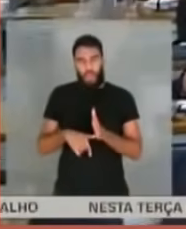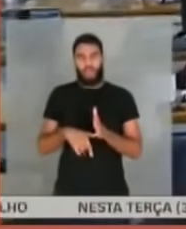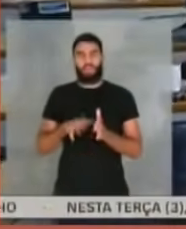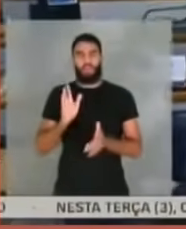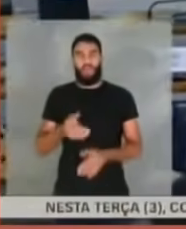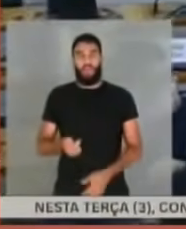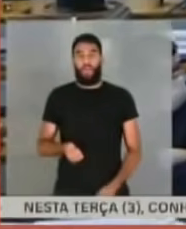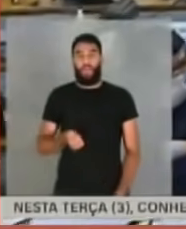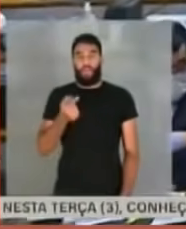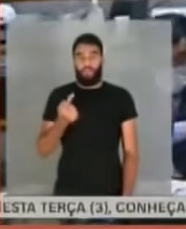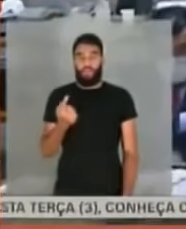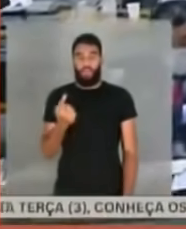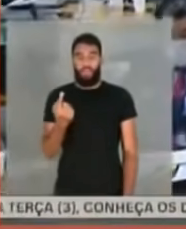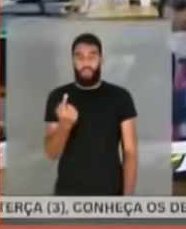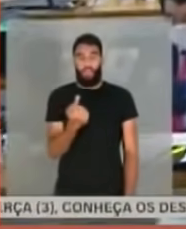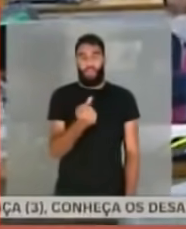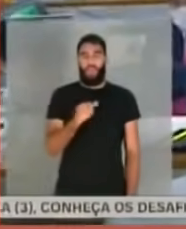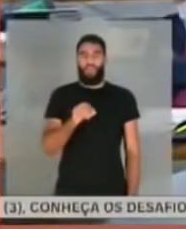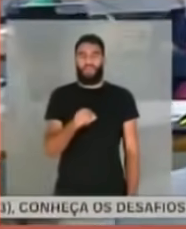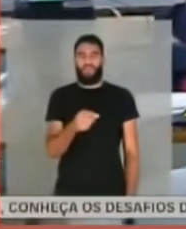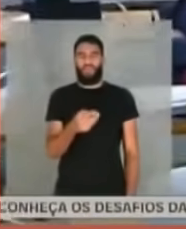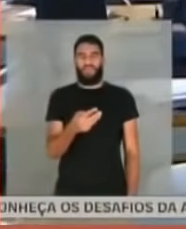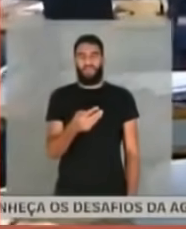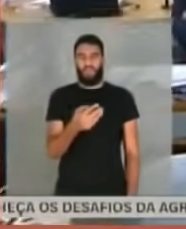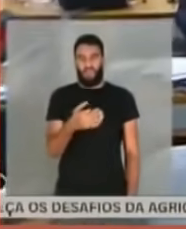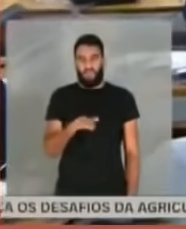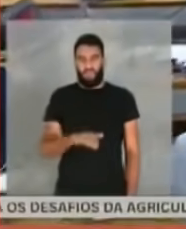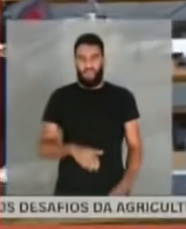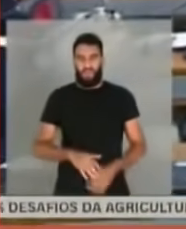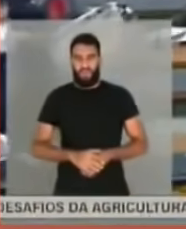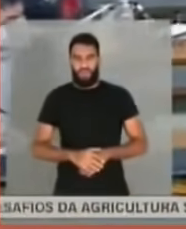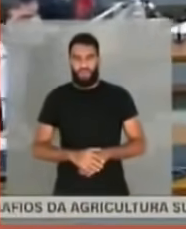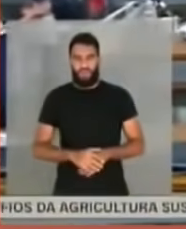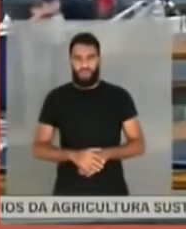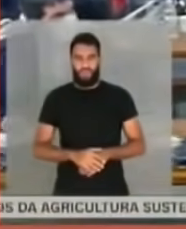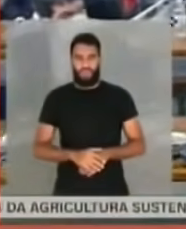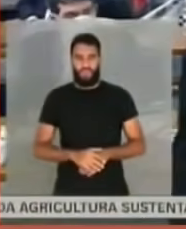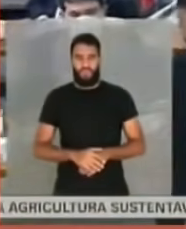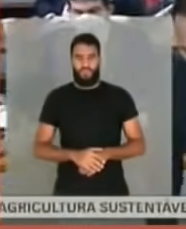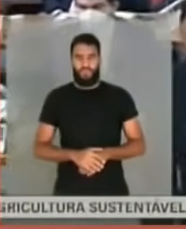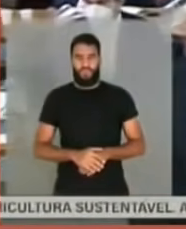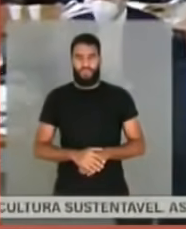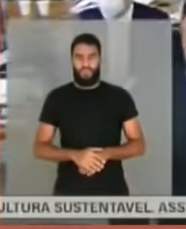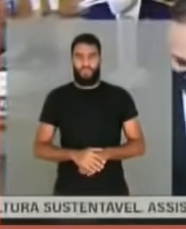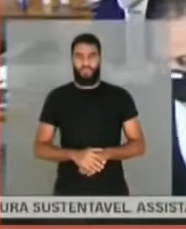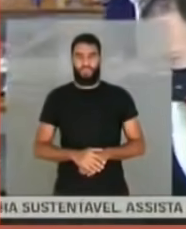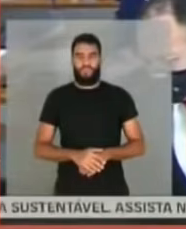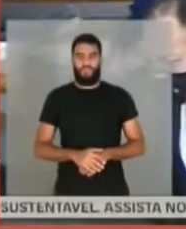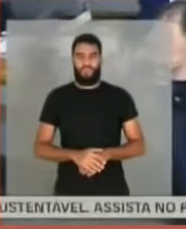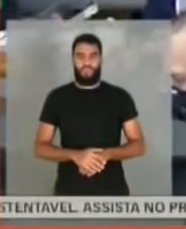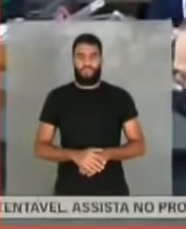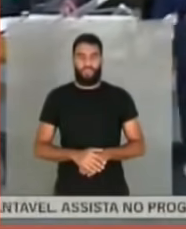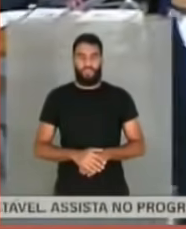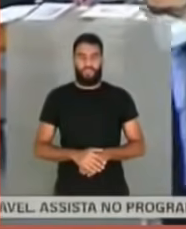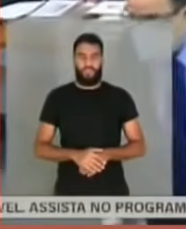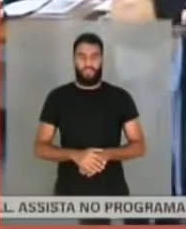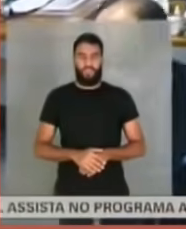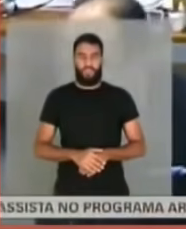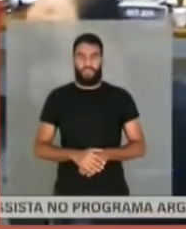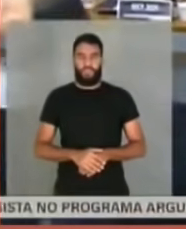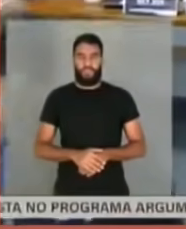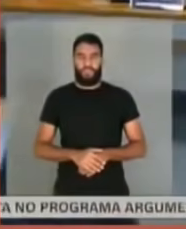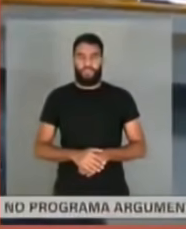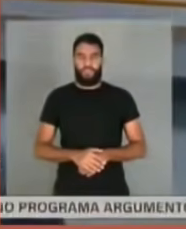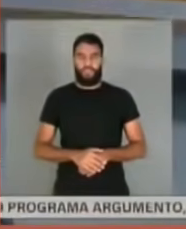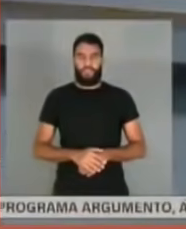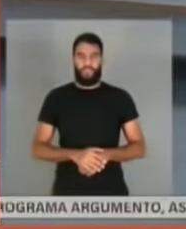está trazendo todas as questões em pauta. Ela não tem essa capacidade, né? Mas ela está trazendo alguns elementos